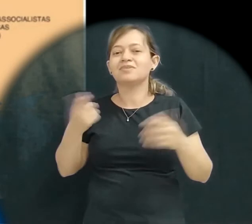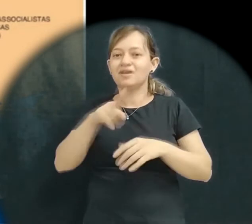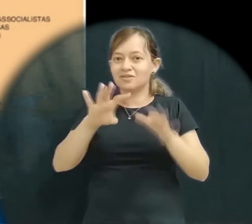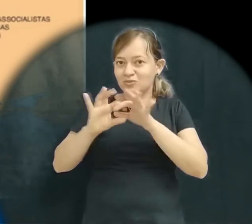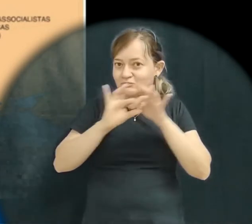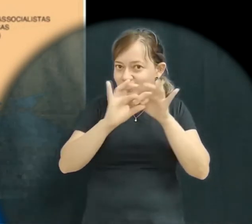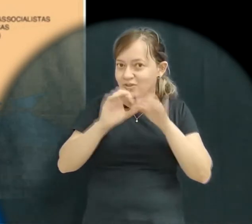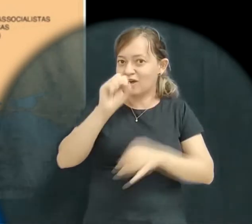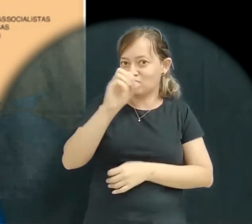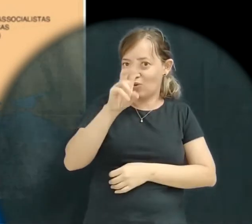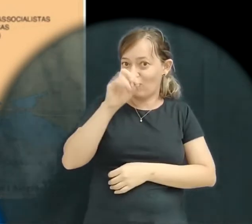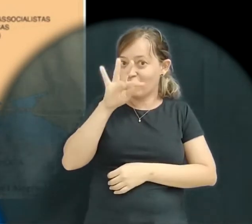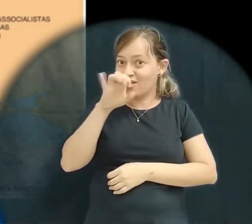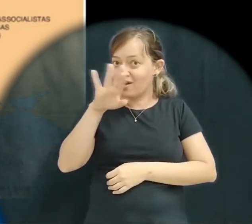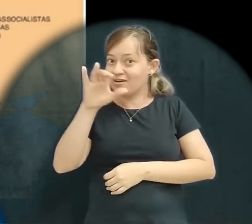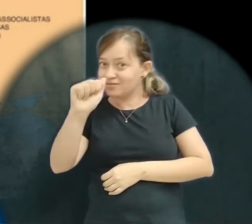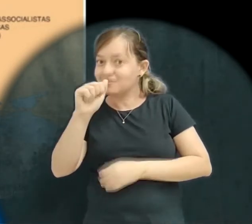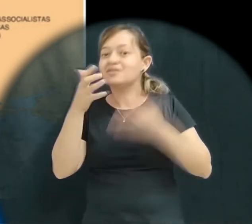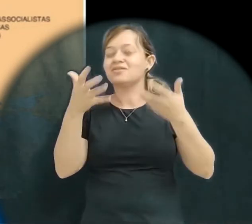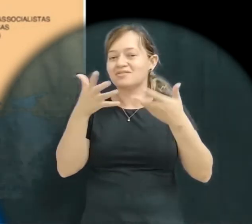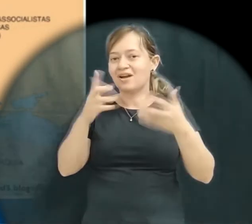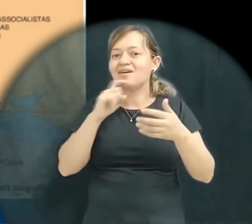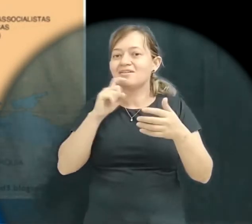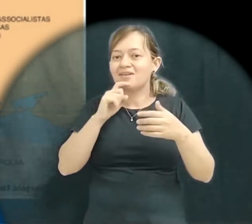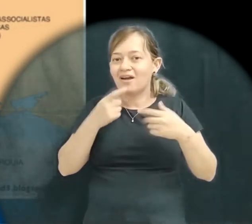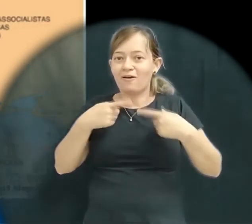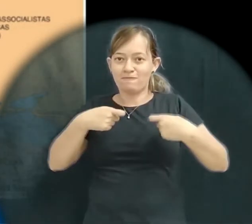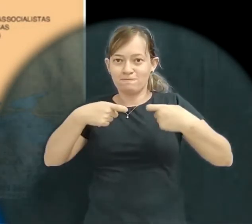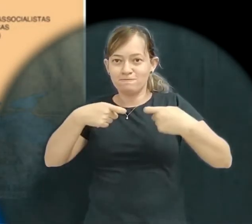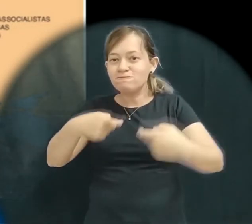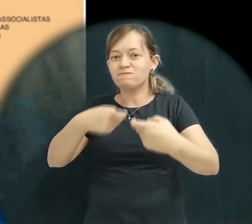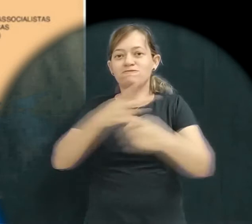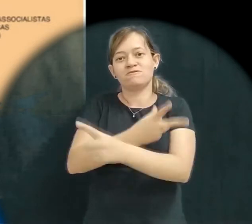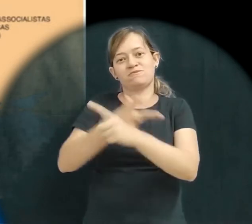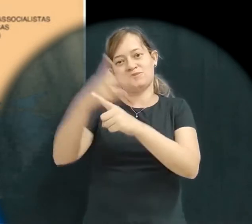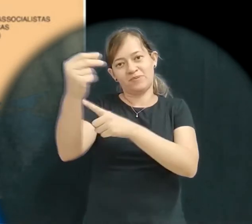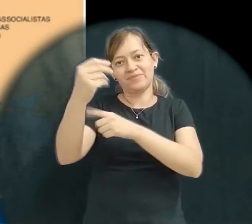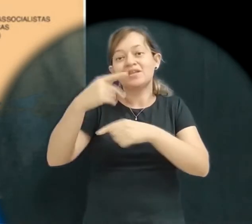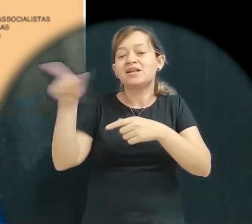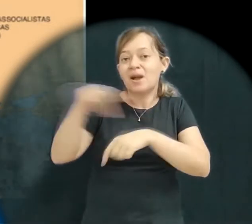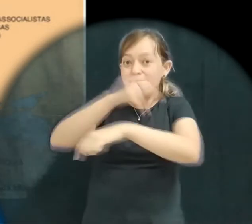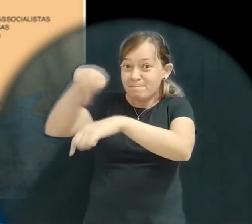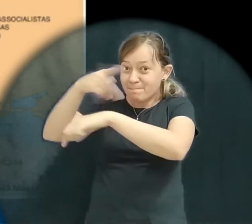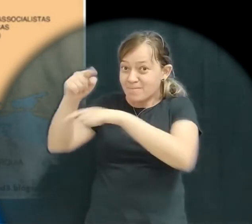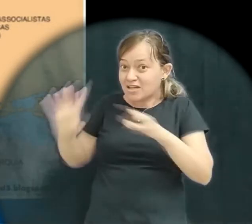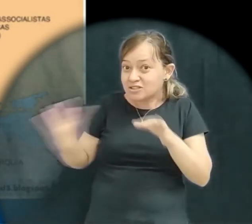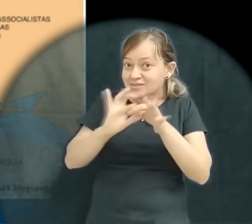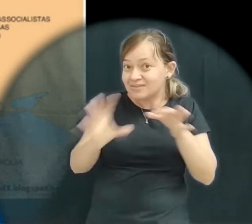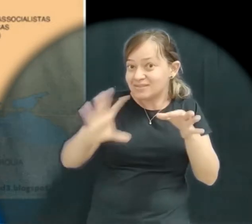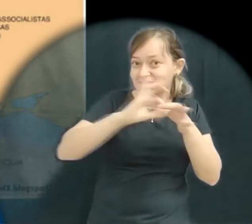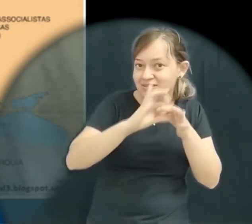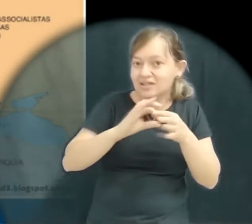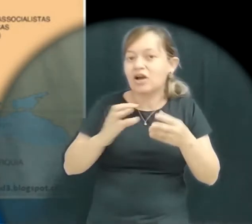dos soviéticos era que vencer essa Guerra Fria e tornar todos os países um grande